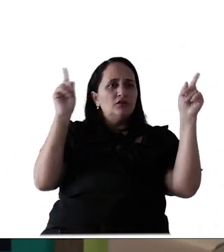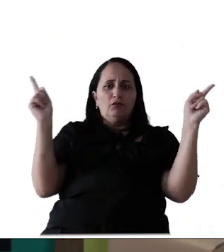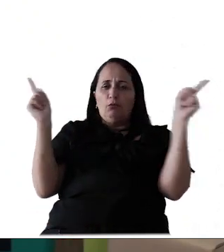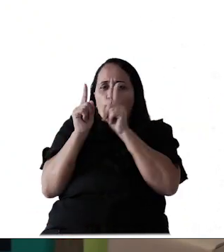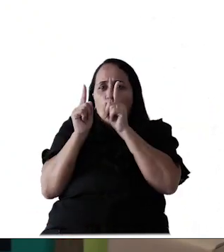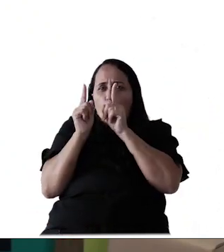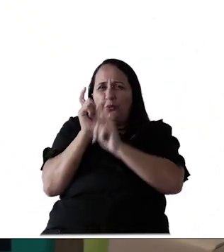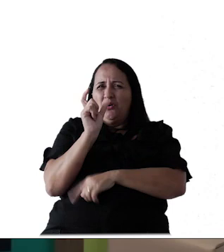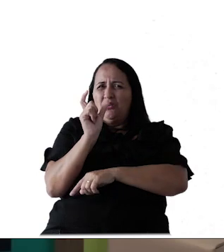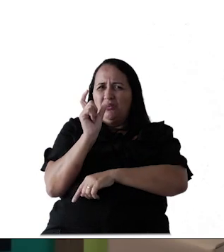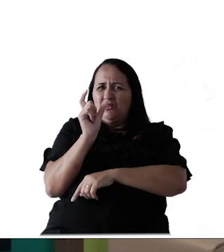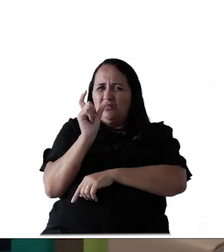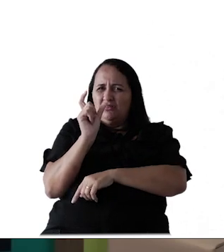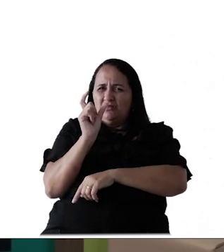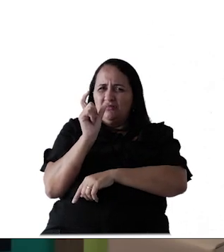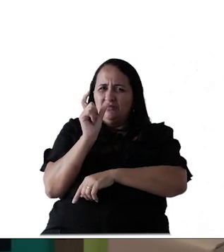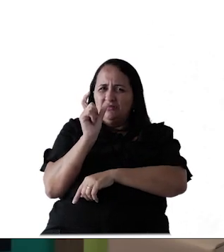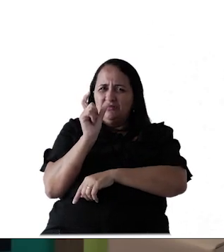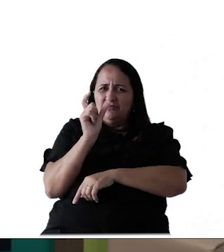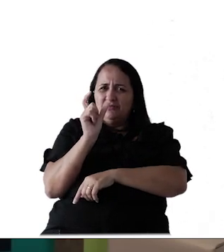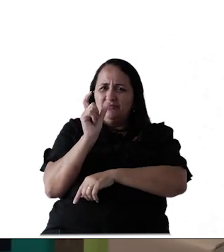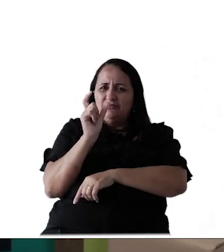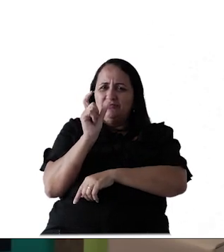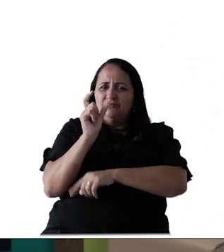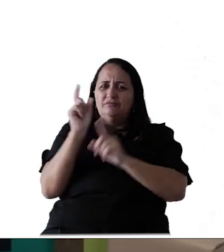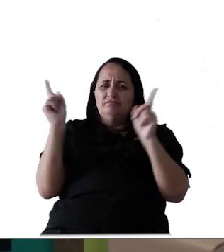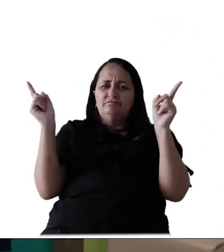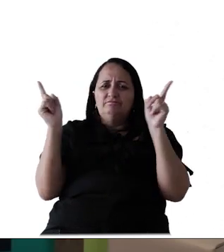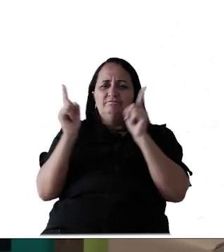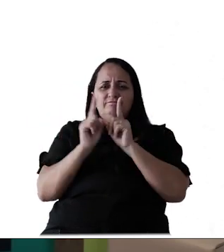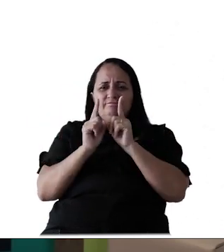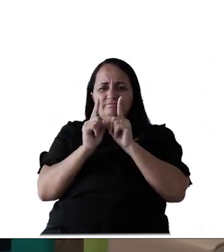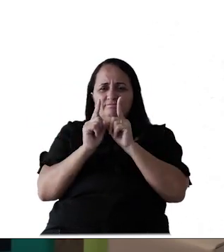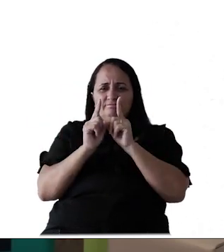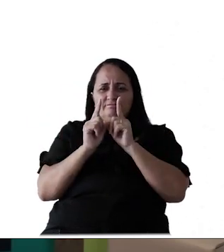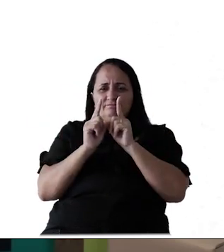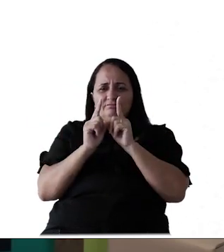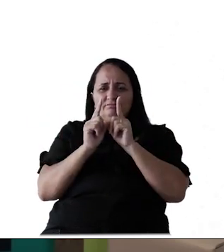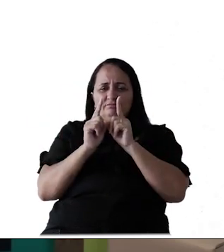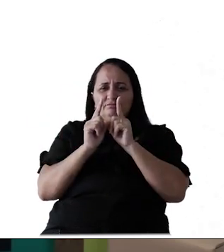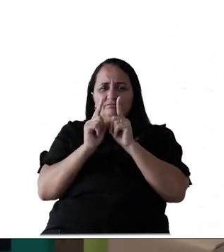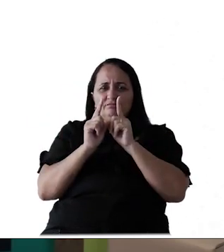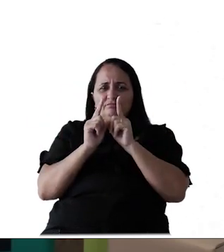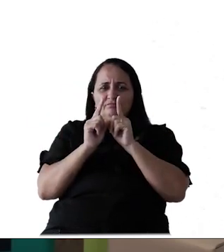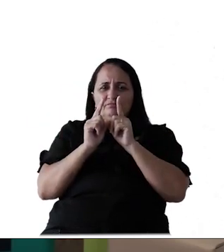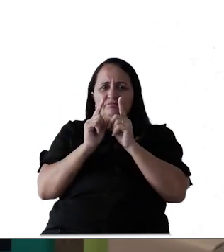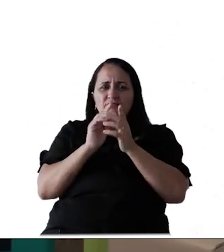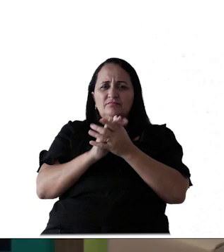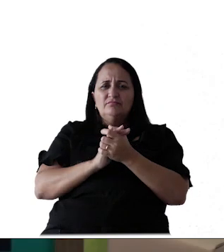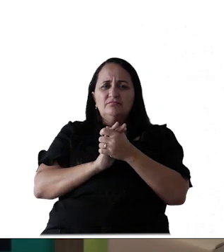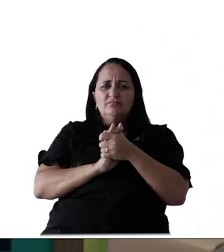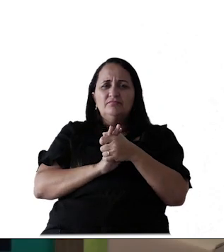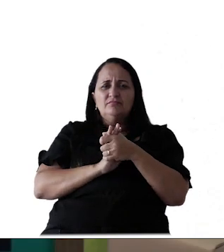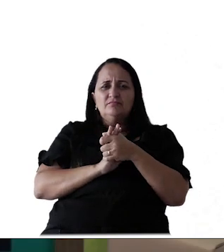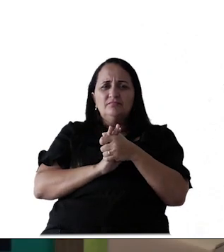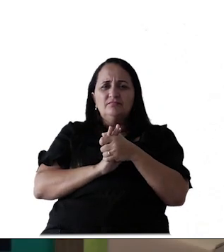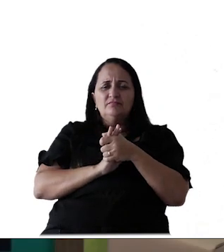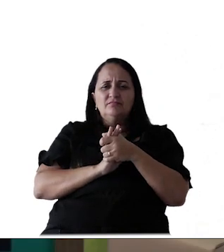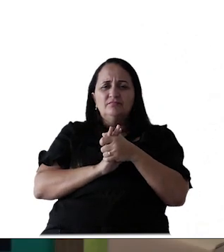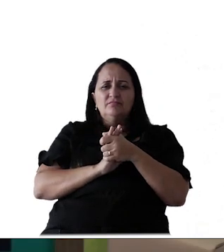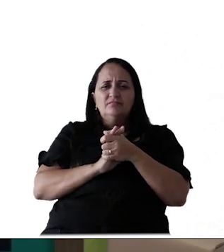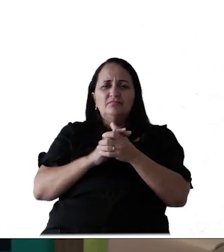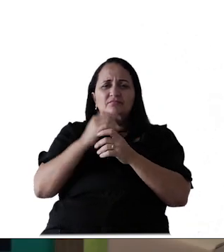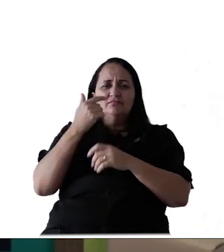que eu estou, 4 palavras foram, bem reduzidas para cotô. Que